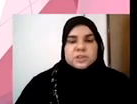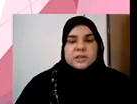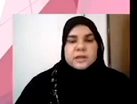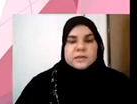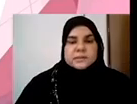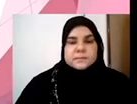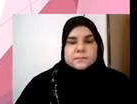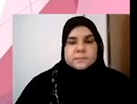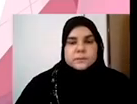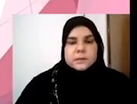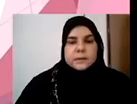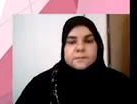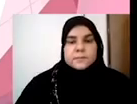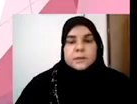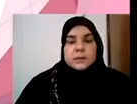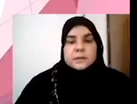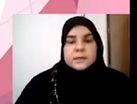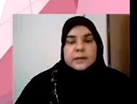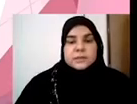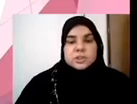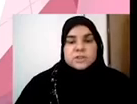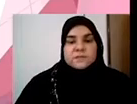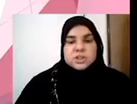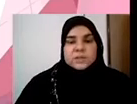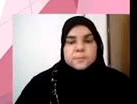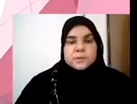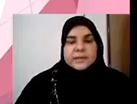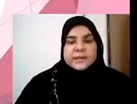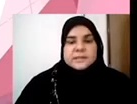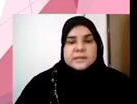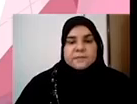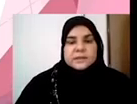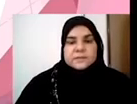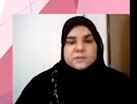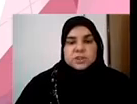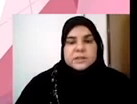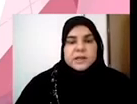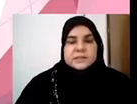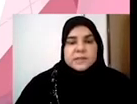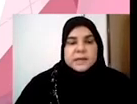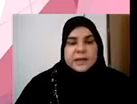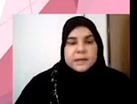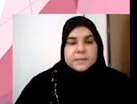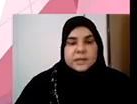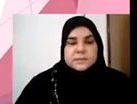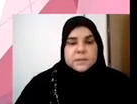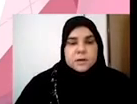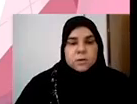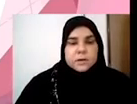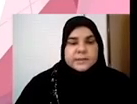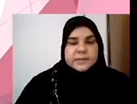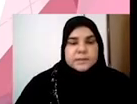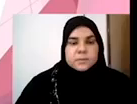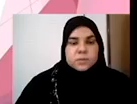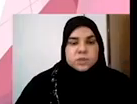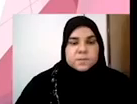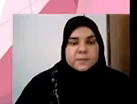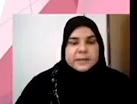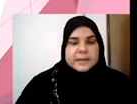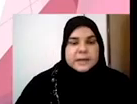a 23, tá? E aí, dividir por 10 elevado a 23 é a mesma coisa